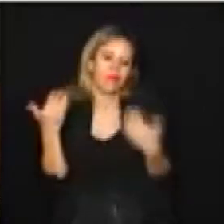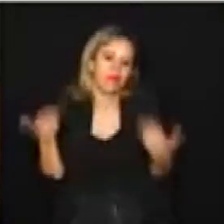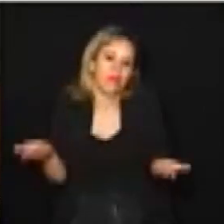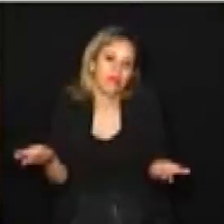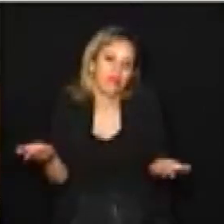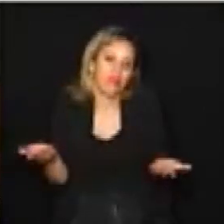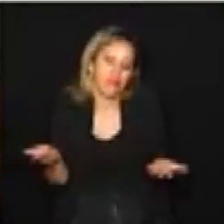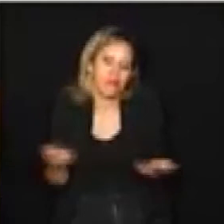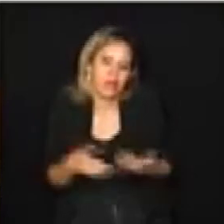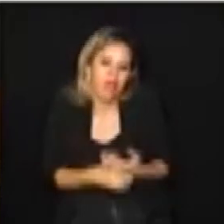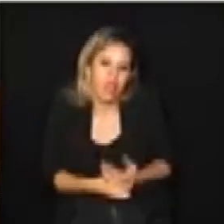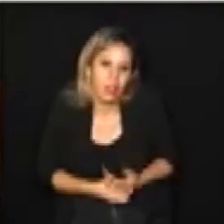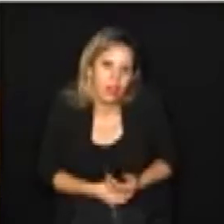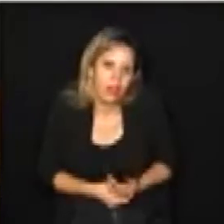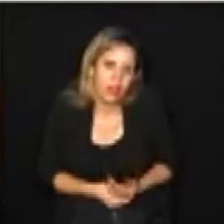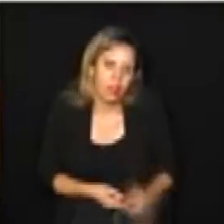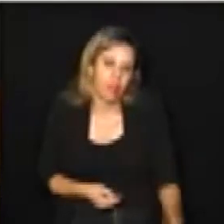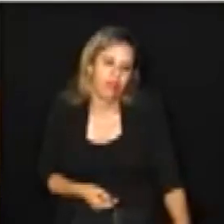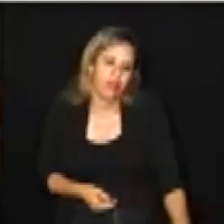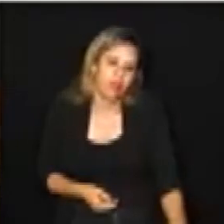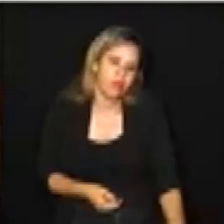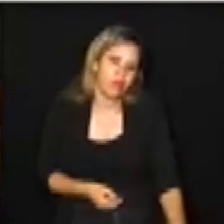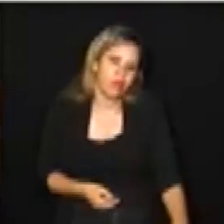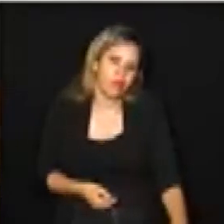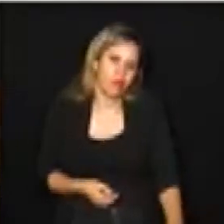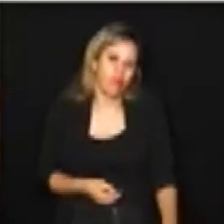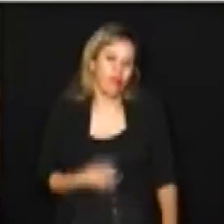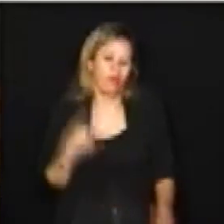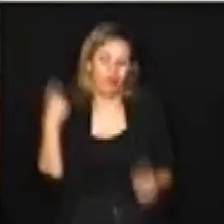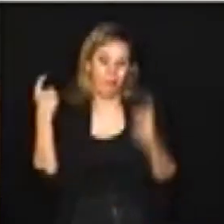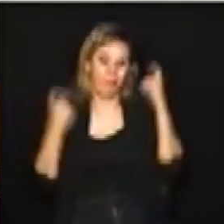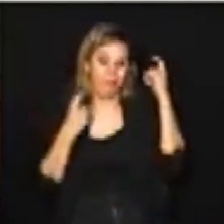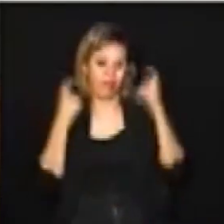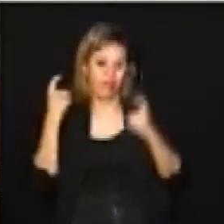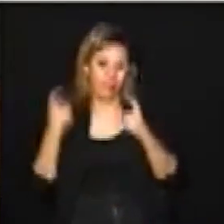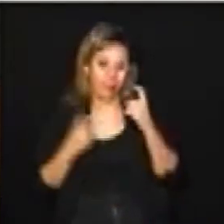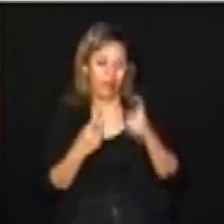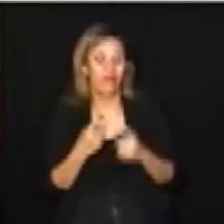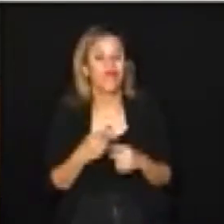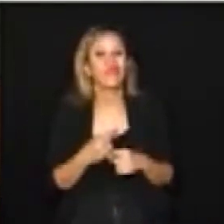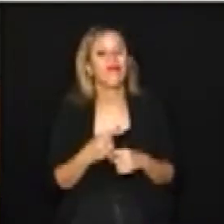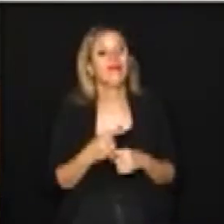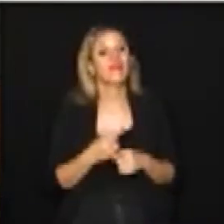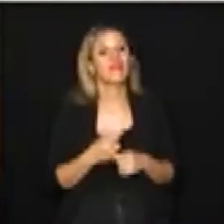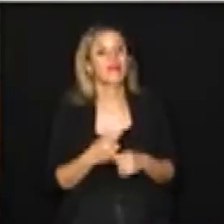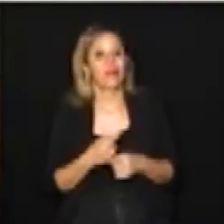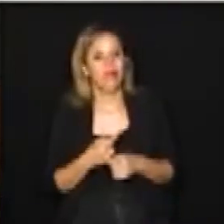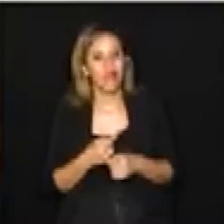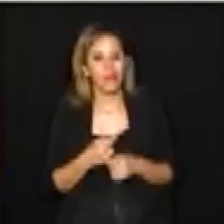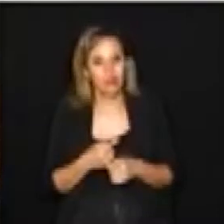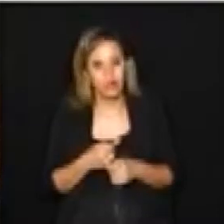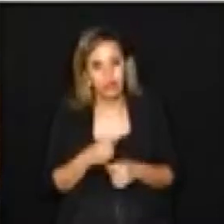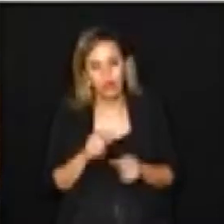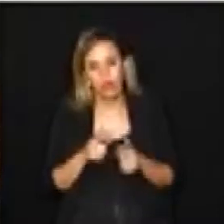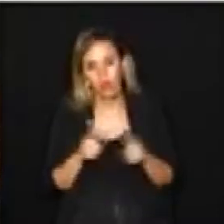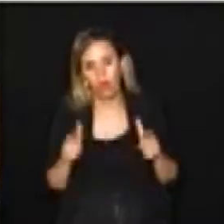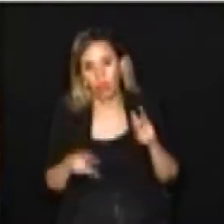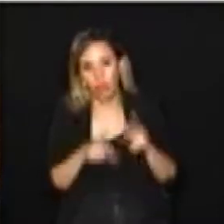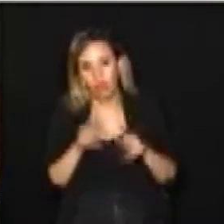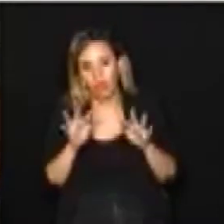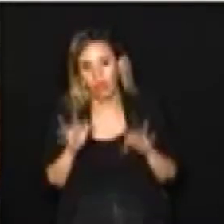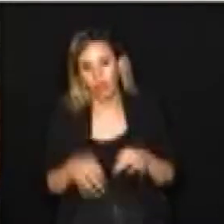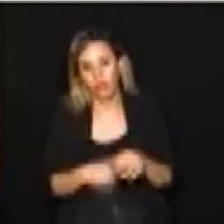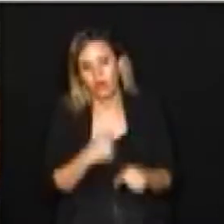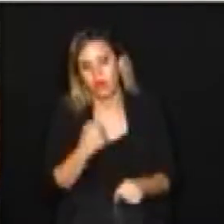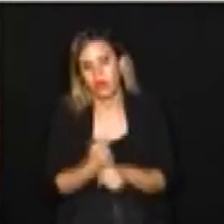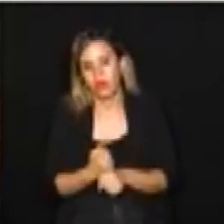E a coisa eles estão super preocupados com uma superpopulação no final de ano, o